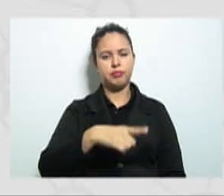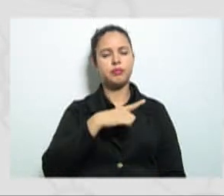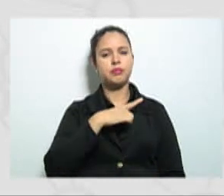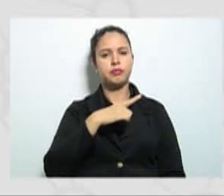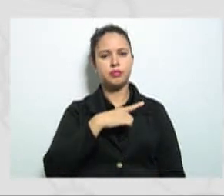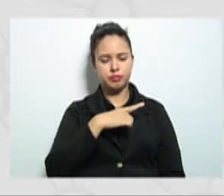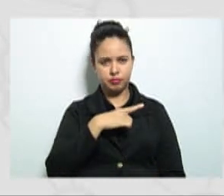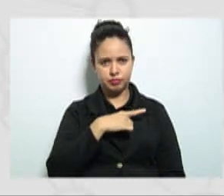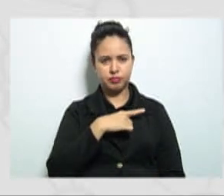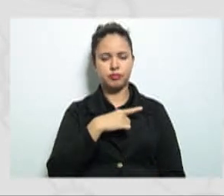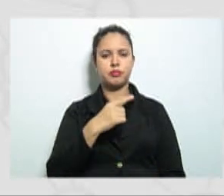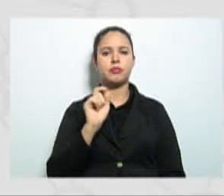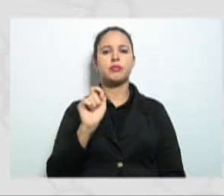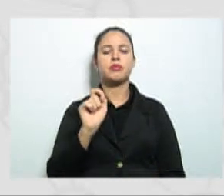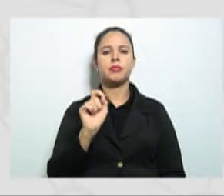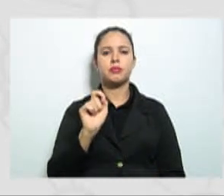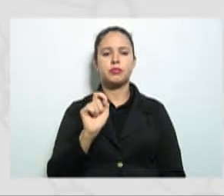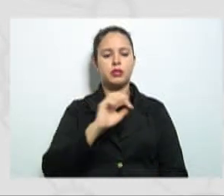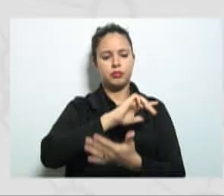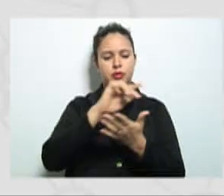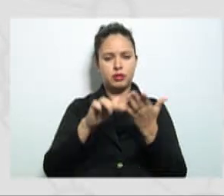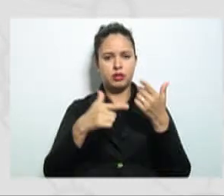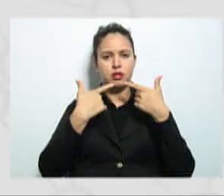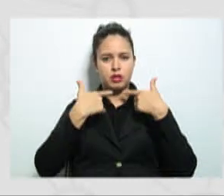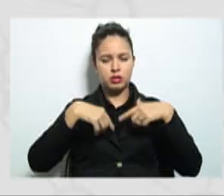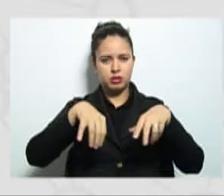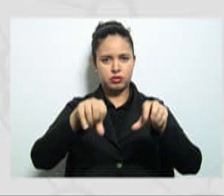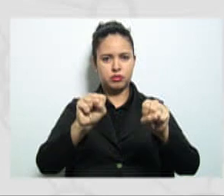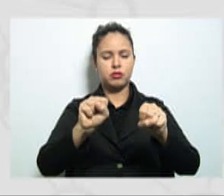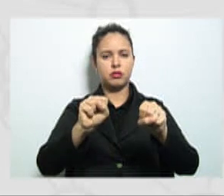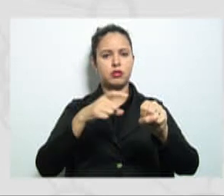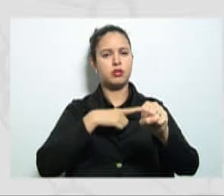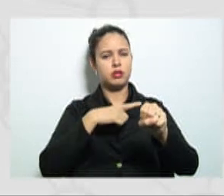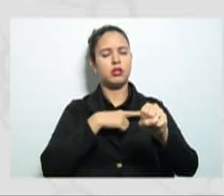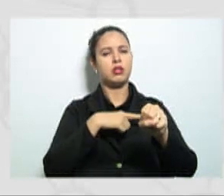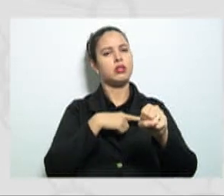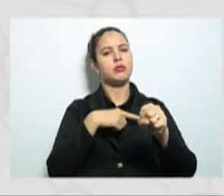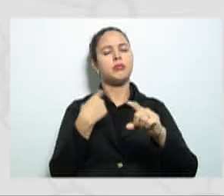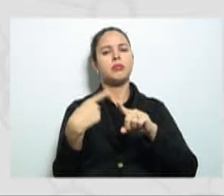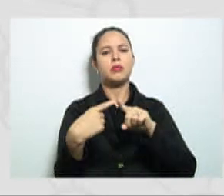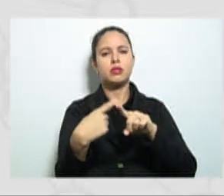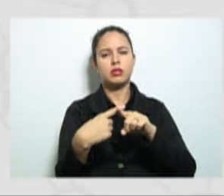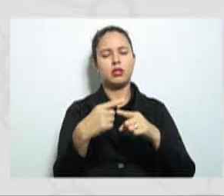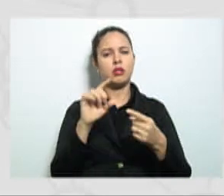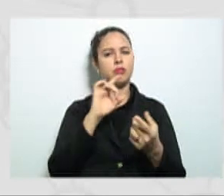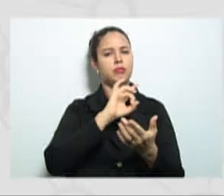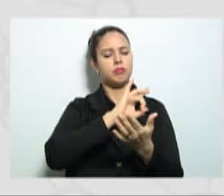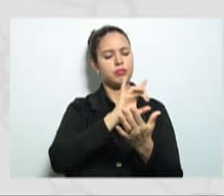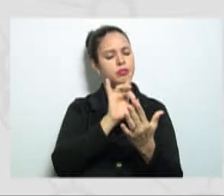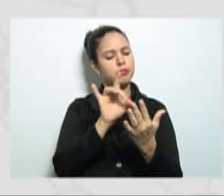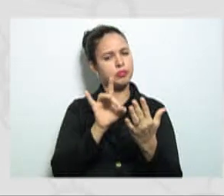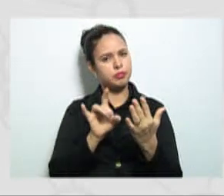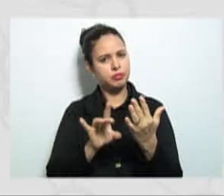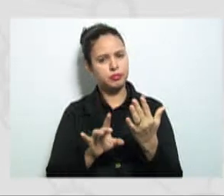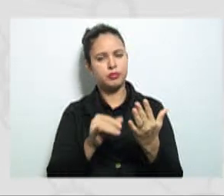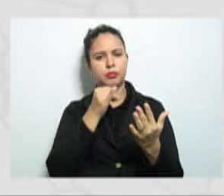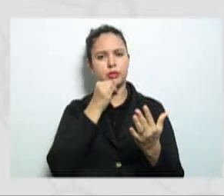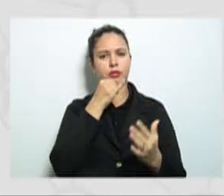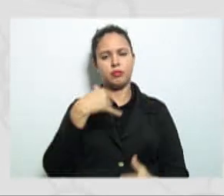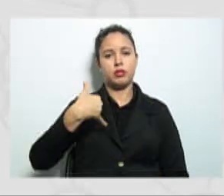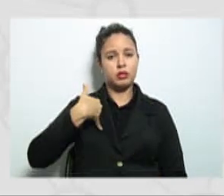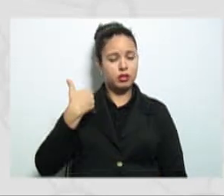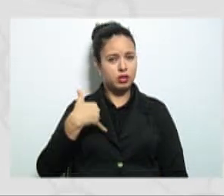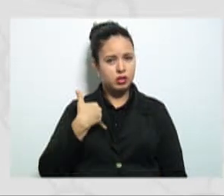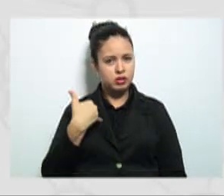essa variedade linguística, ela existe por conta de muitos fatores, né? Quais são os fatores? A questão da